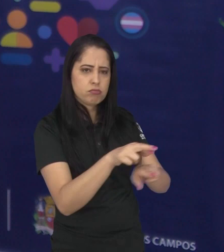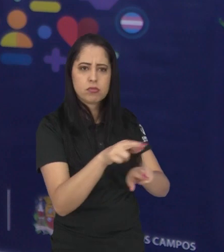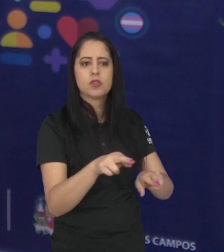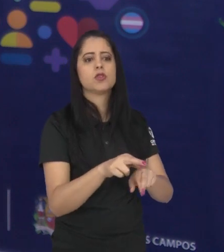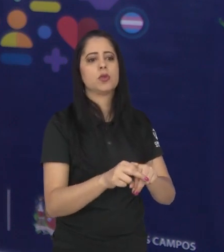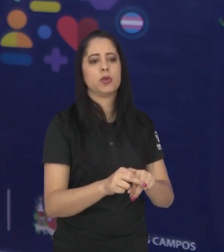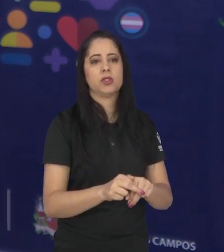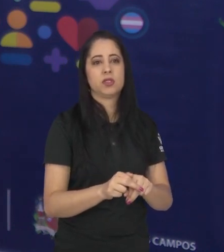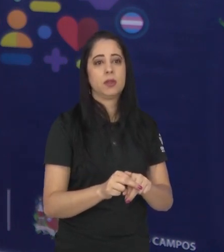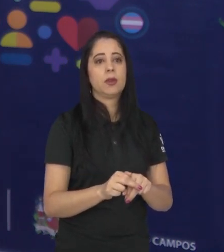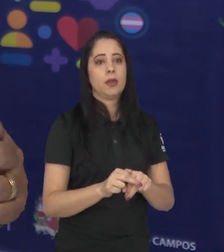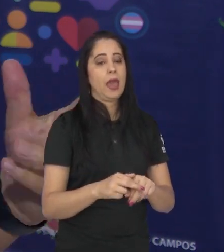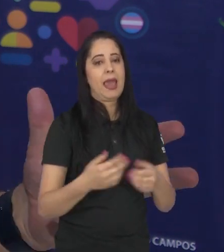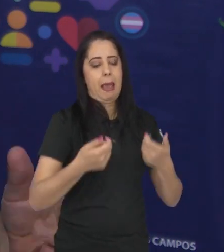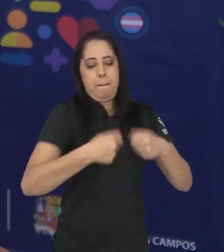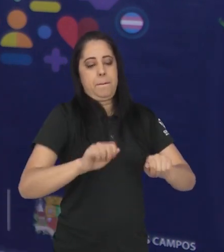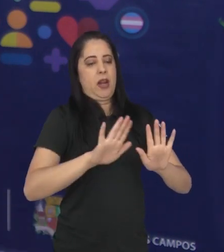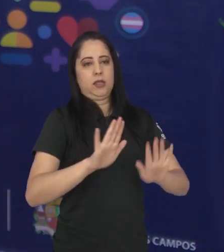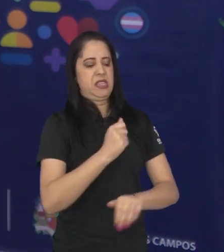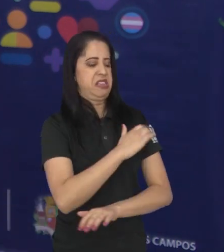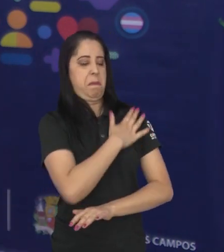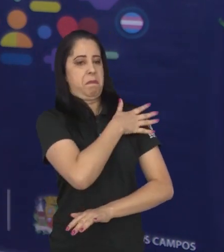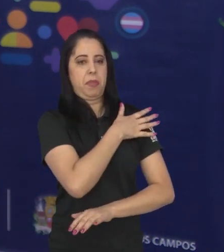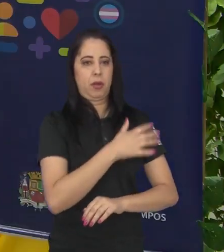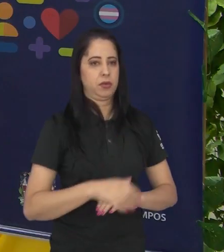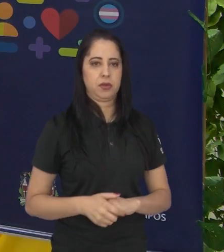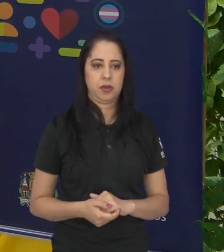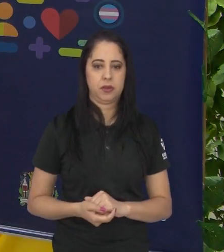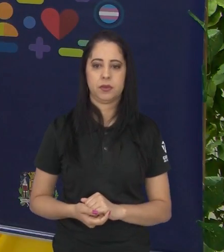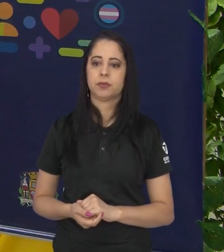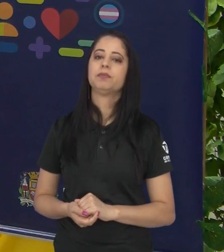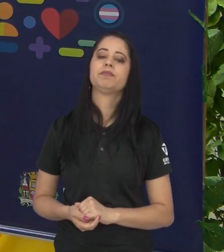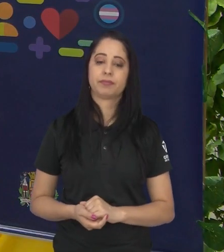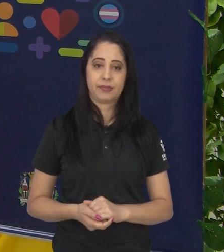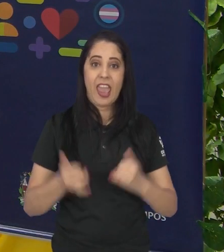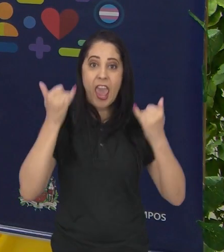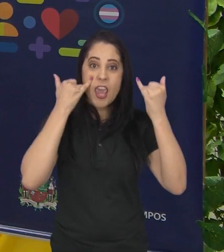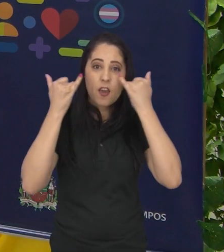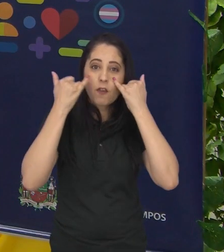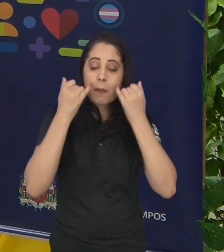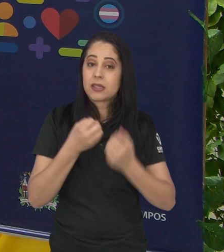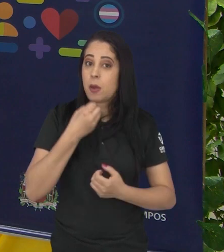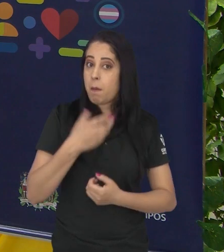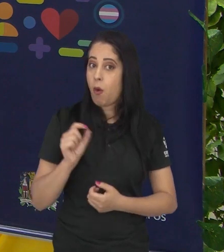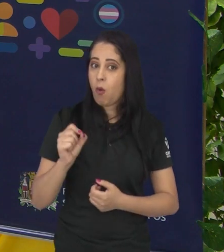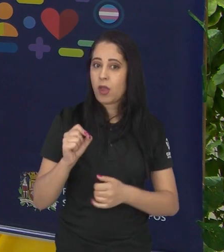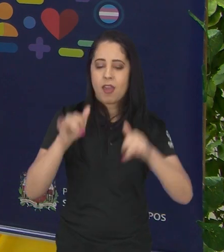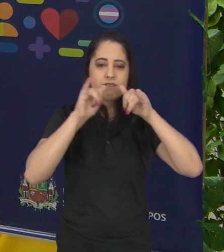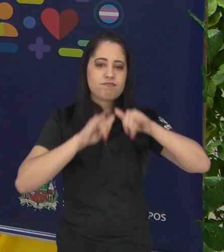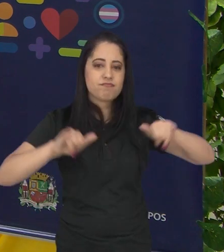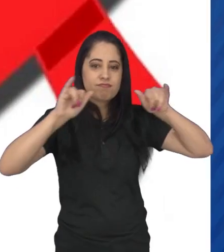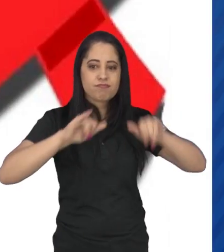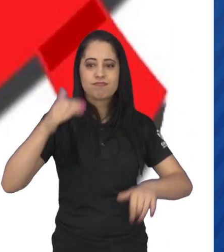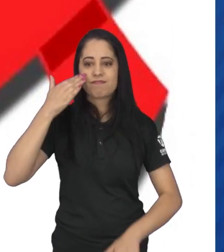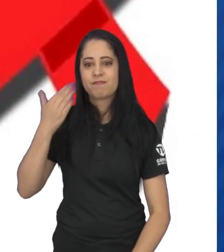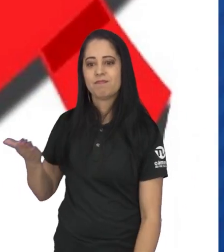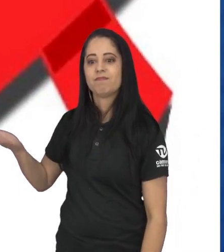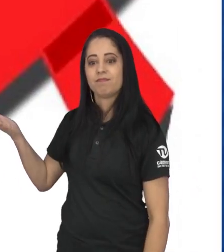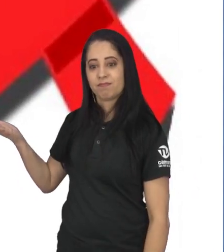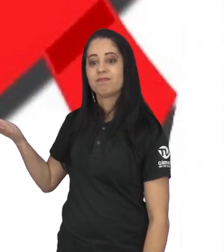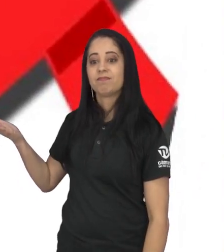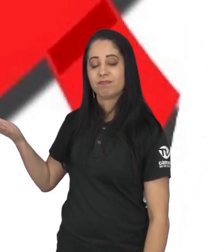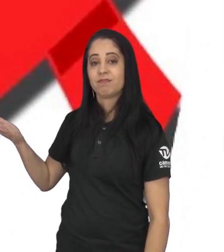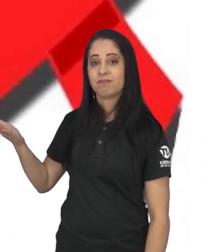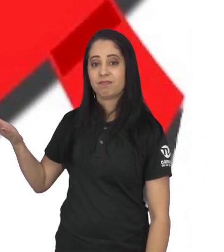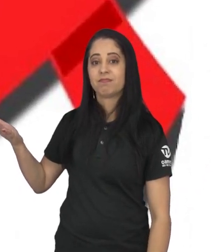que a gente trate com falta de respeito e preconceito essas pessoas. A boa notícia é que ao longo dos anos as campanhas de